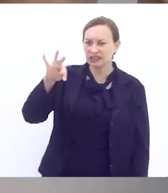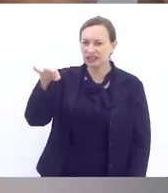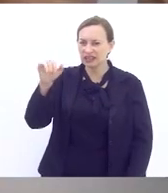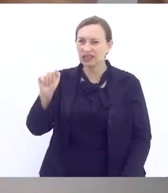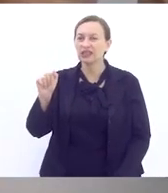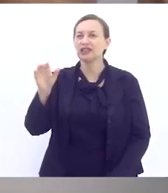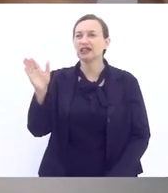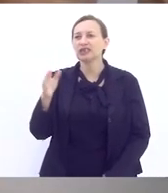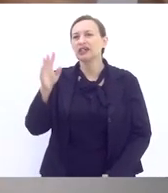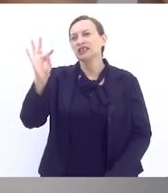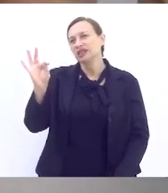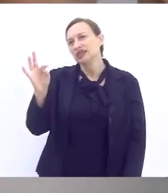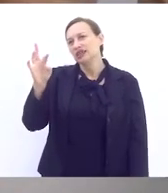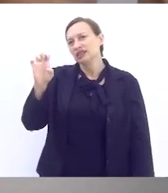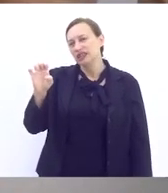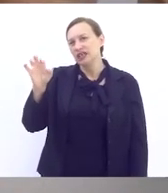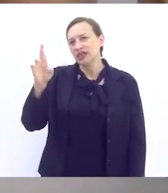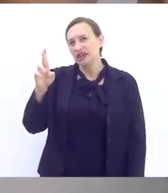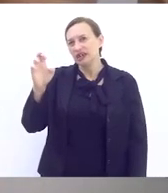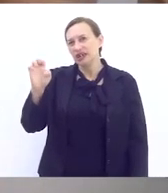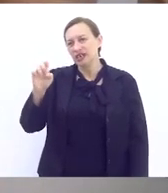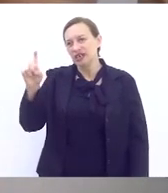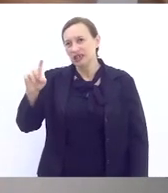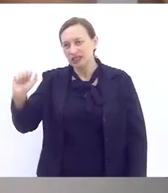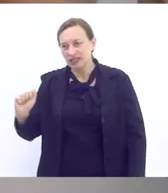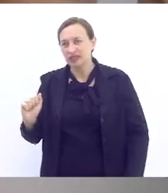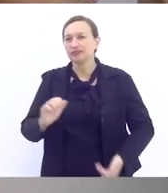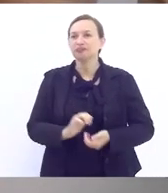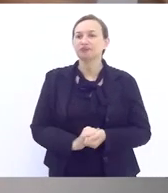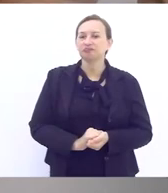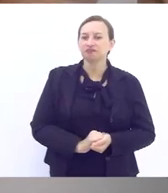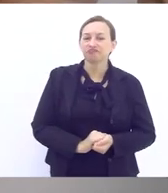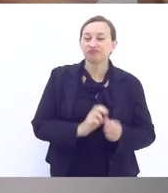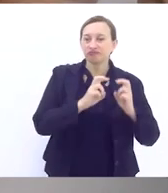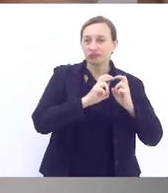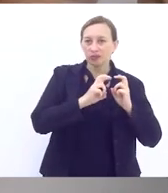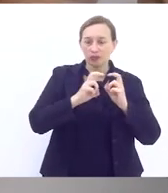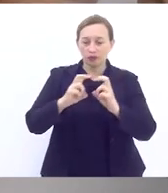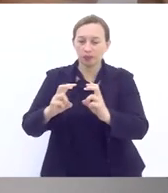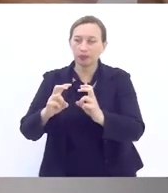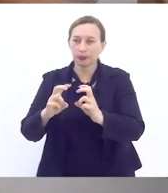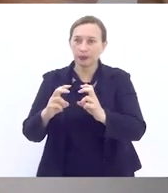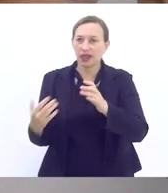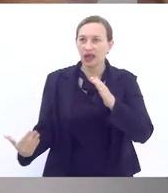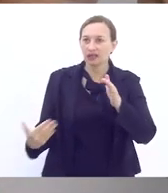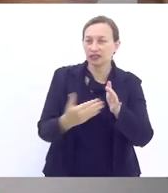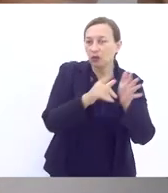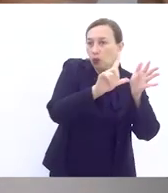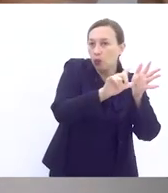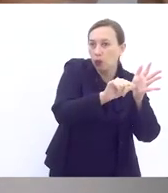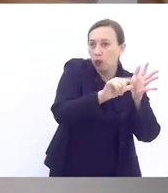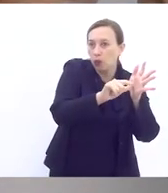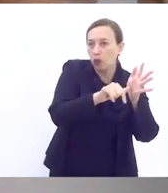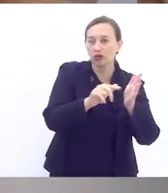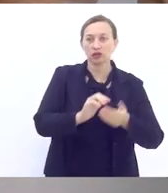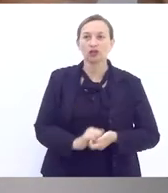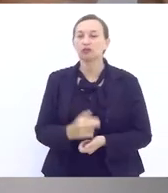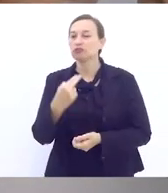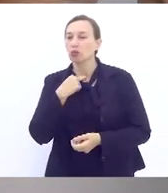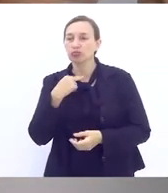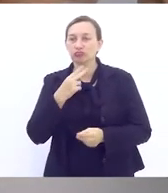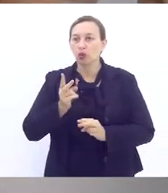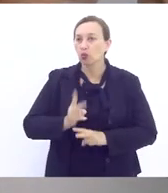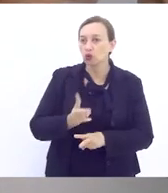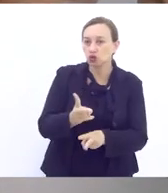Central nós compramos o bonde para central porque a CTC que operava ela tá vindo liquidação Não podia continuar